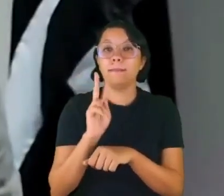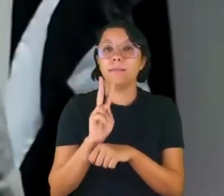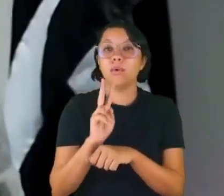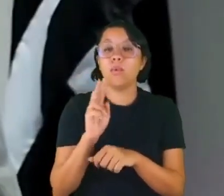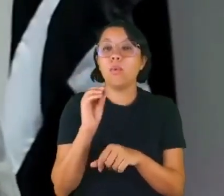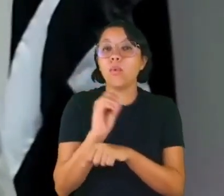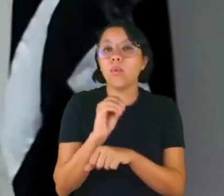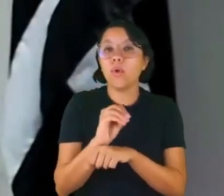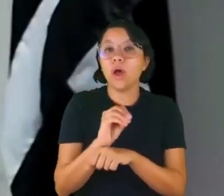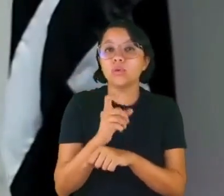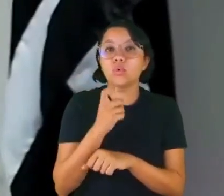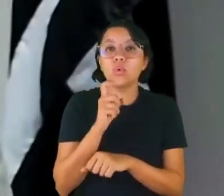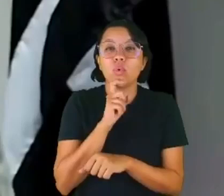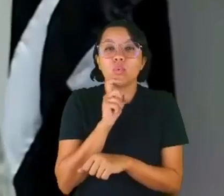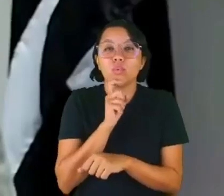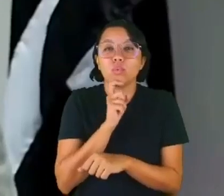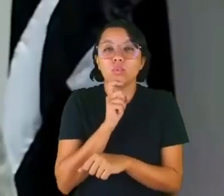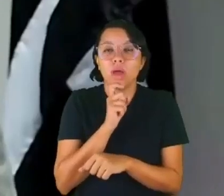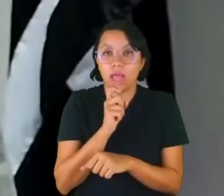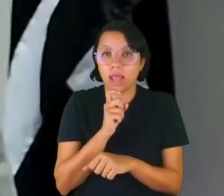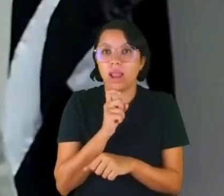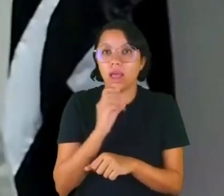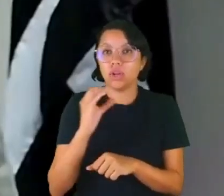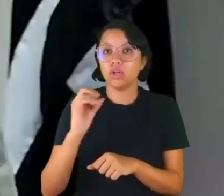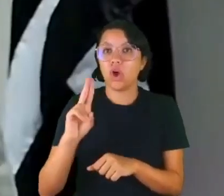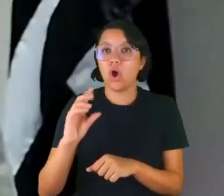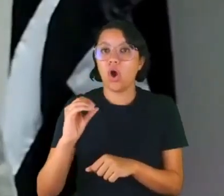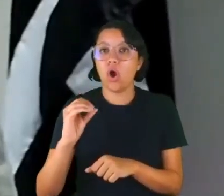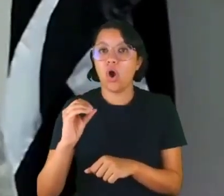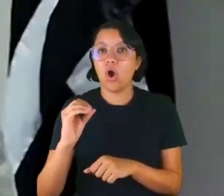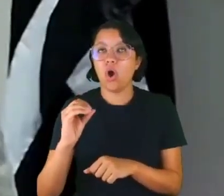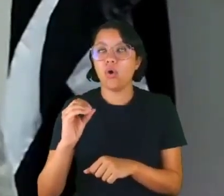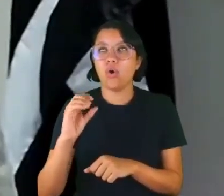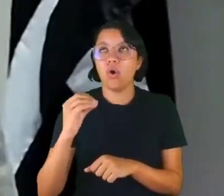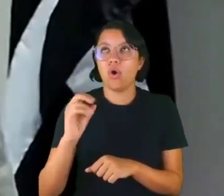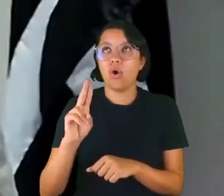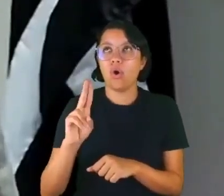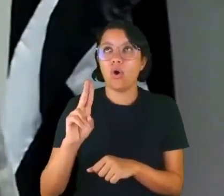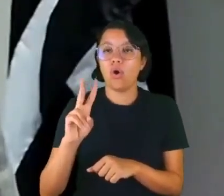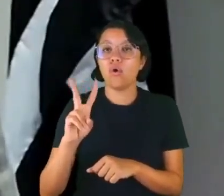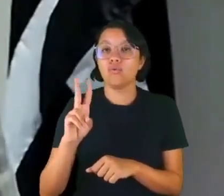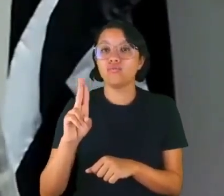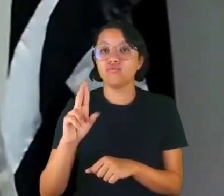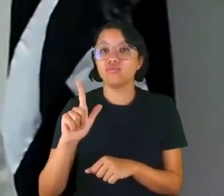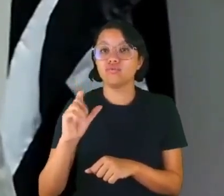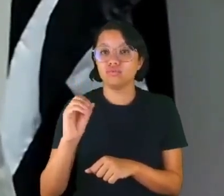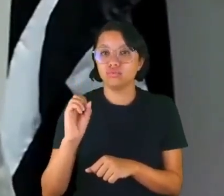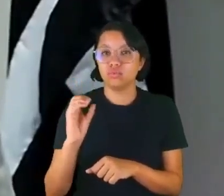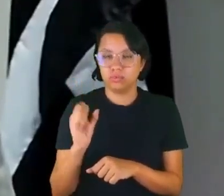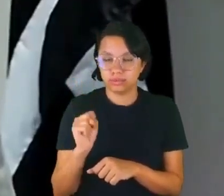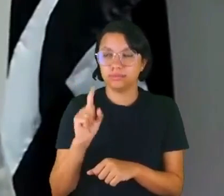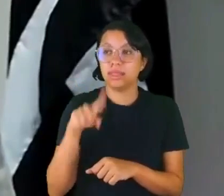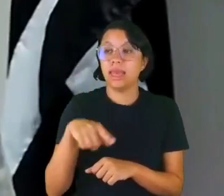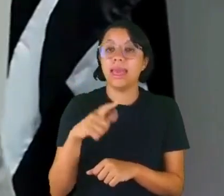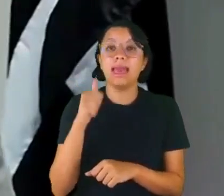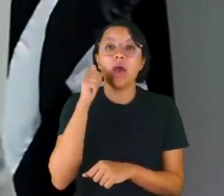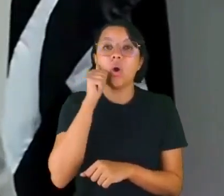senhora era uma senhora com câncer e que queria ter filhos, e durante o tratamento do câncer, na